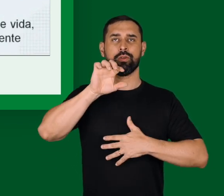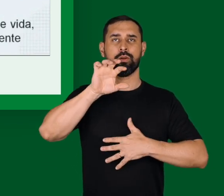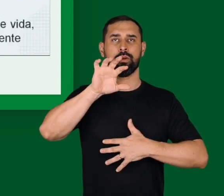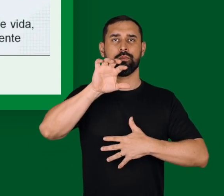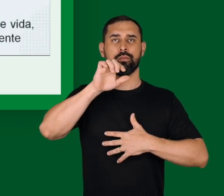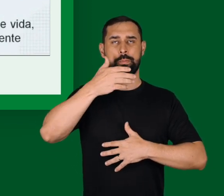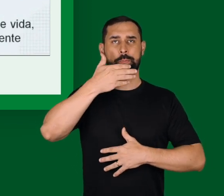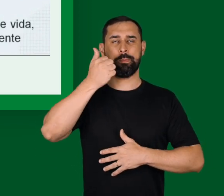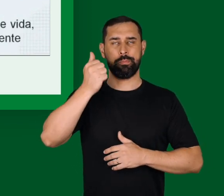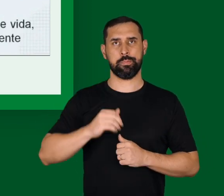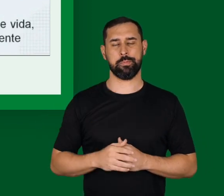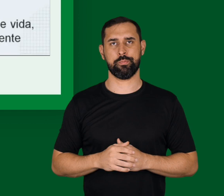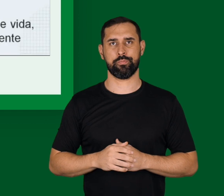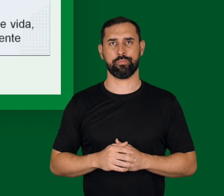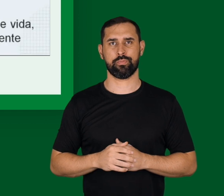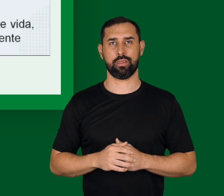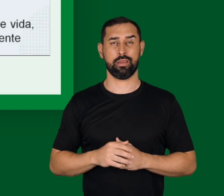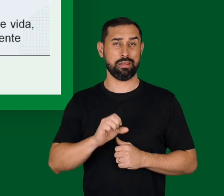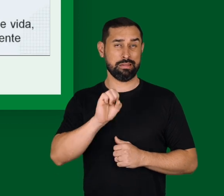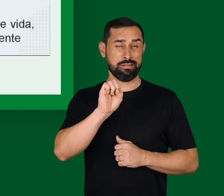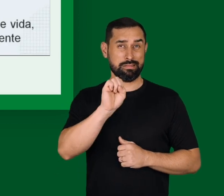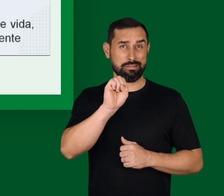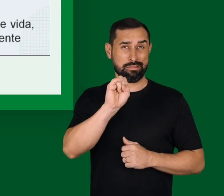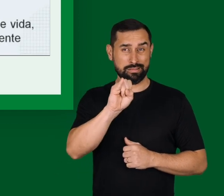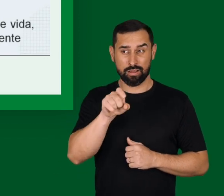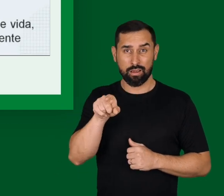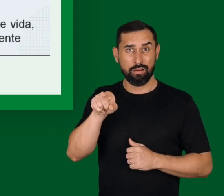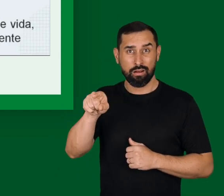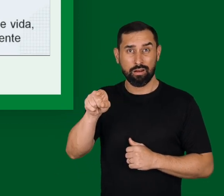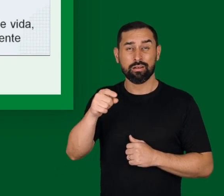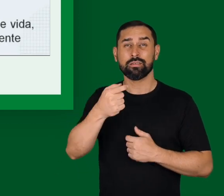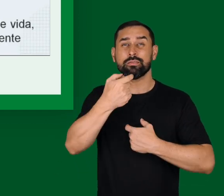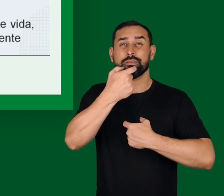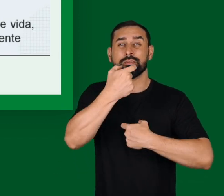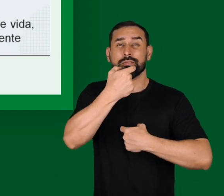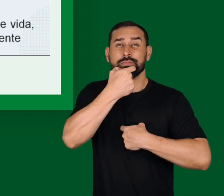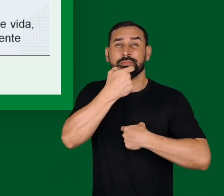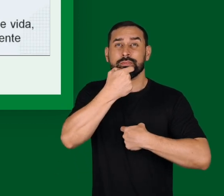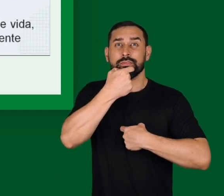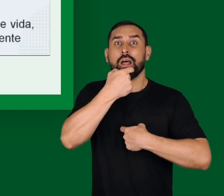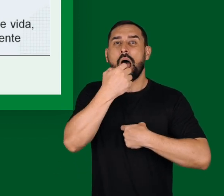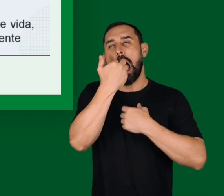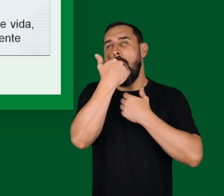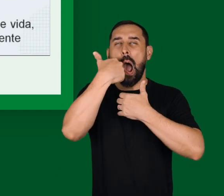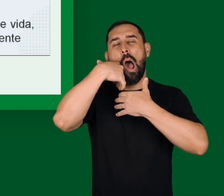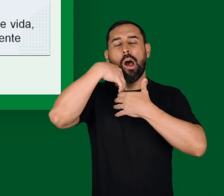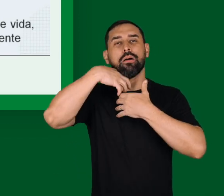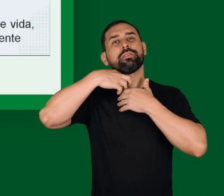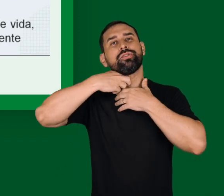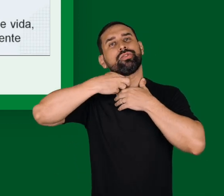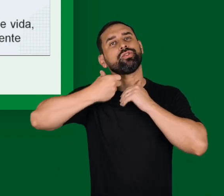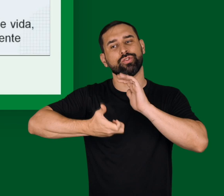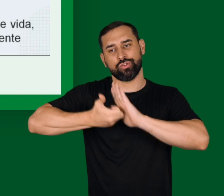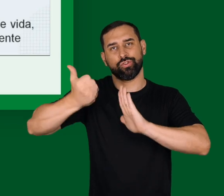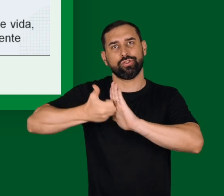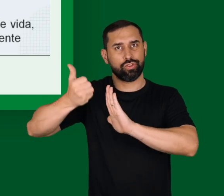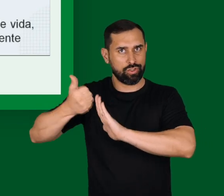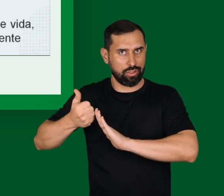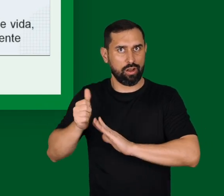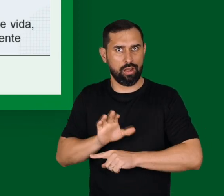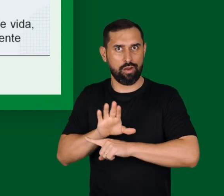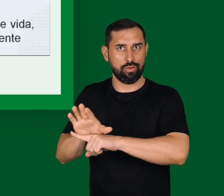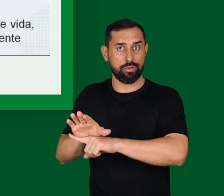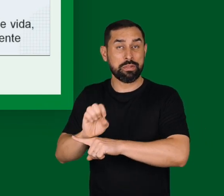em decúbito elevado para poder estar respirando melhor. Se for o caso, realizar a abertura manual da via aérea